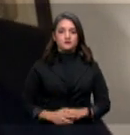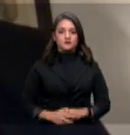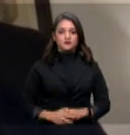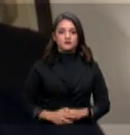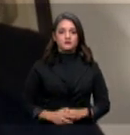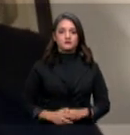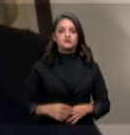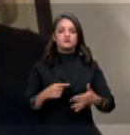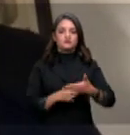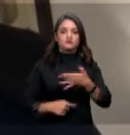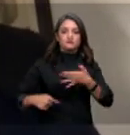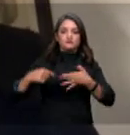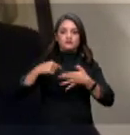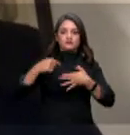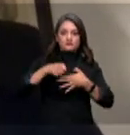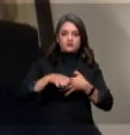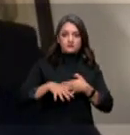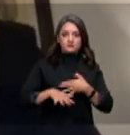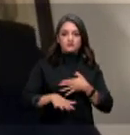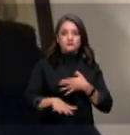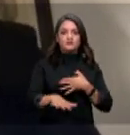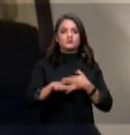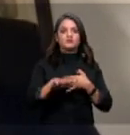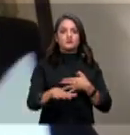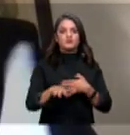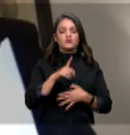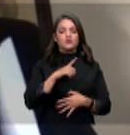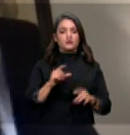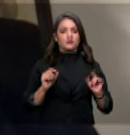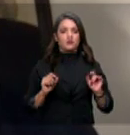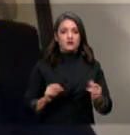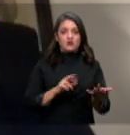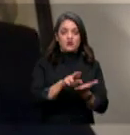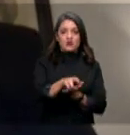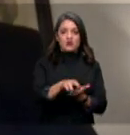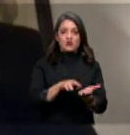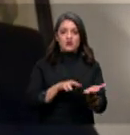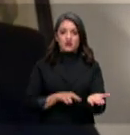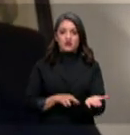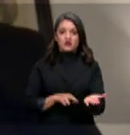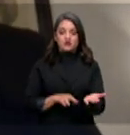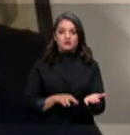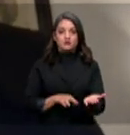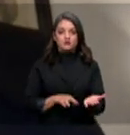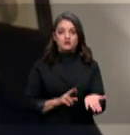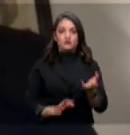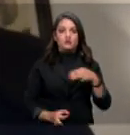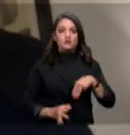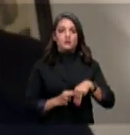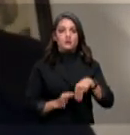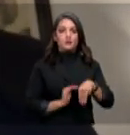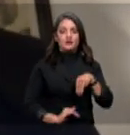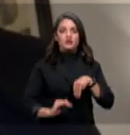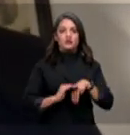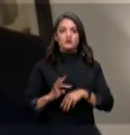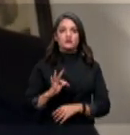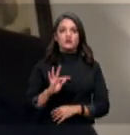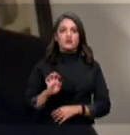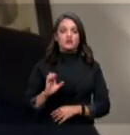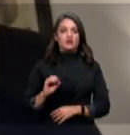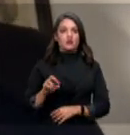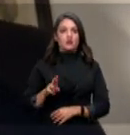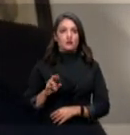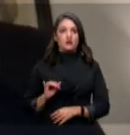da repercussão geral, que teve como relator o nosso saudoso ministro Teori